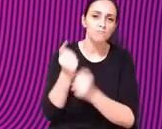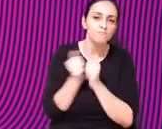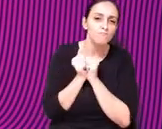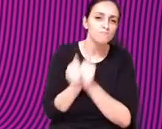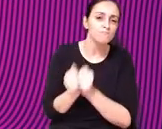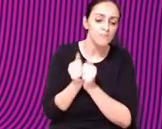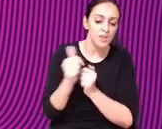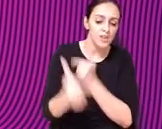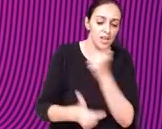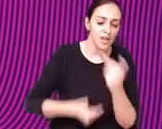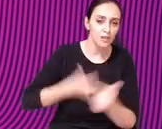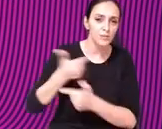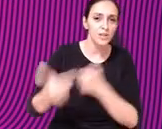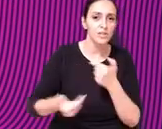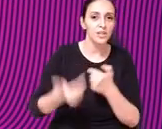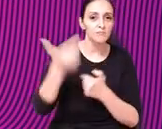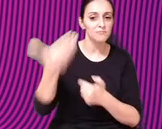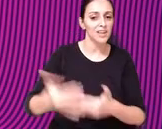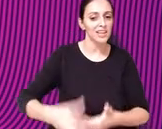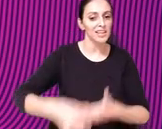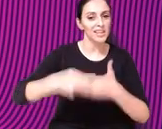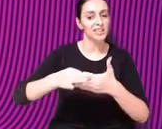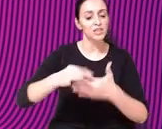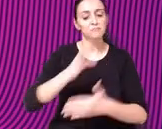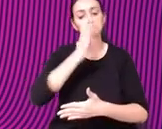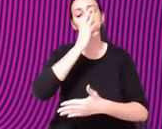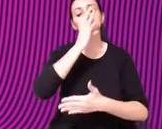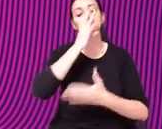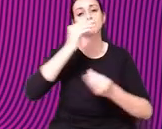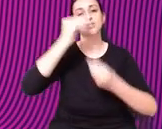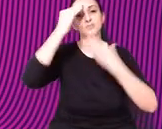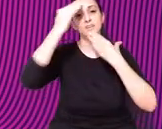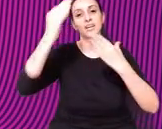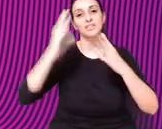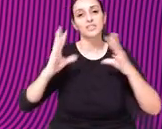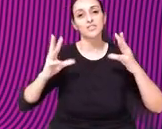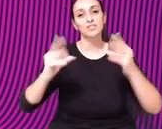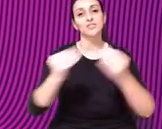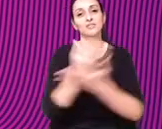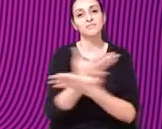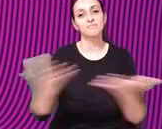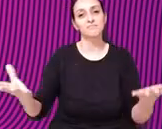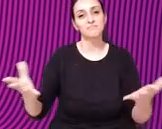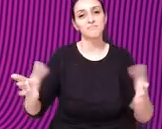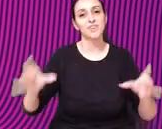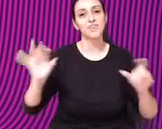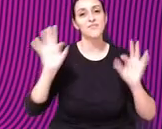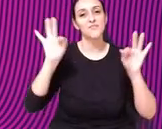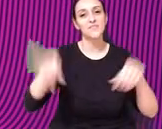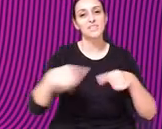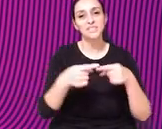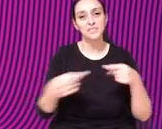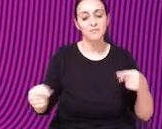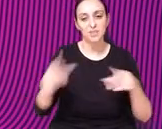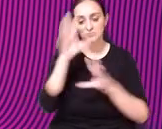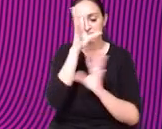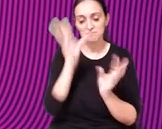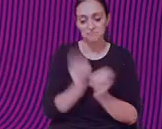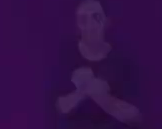trabalhar, ser liderado e admirar. Muito obrigado a todos. Um excelente fim de semana e vamos ao encerramento.